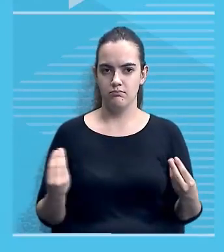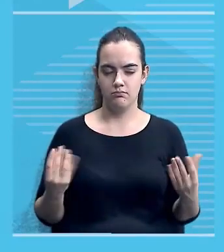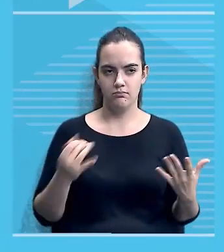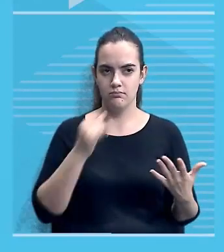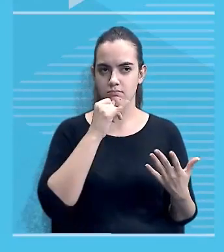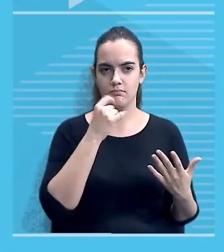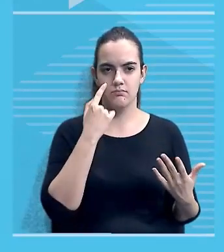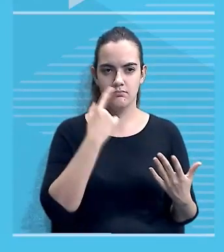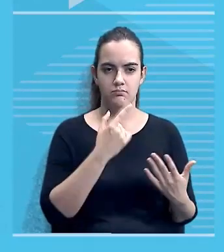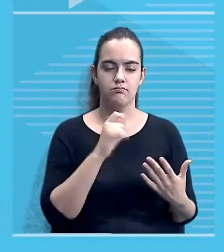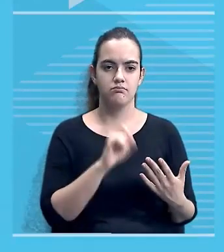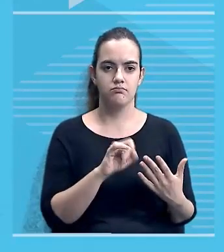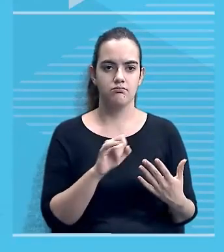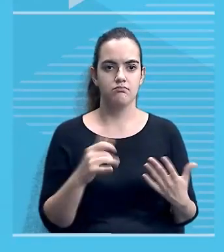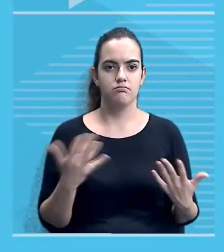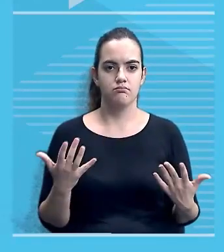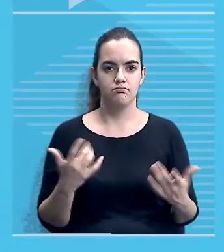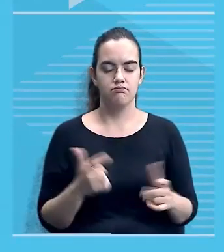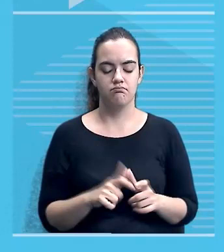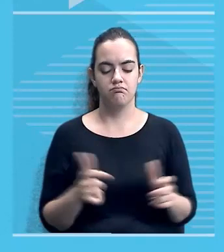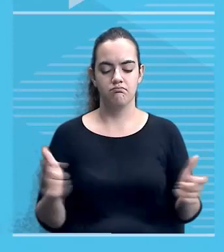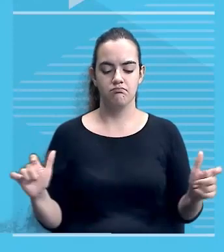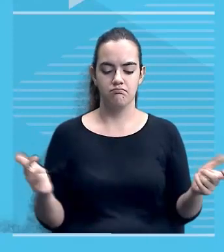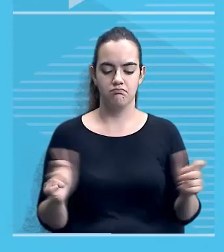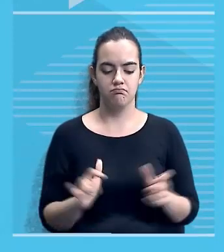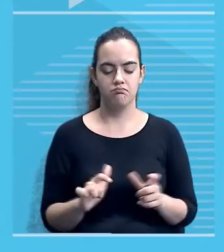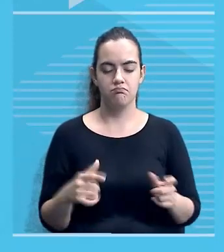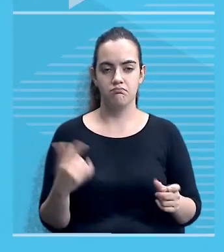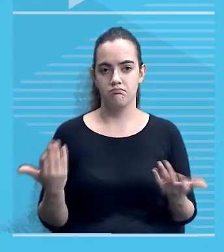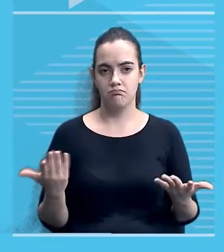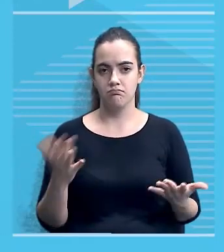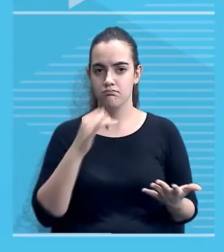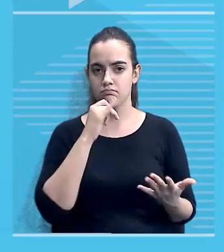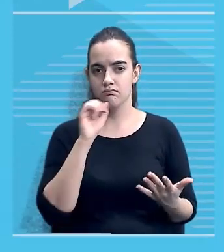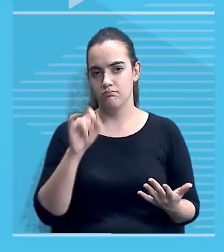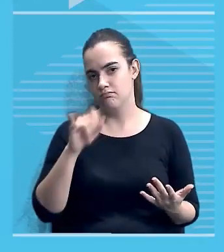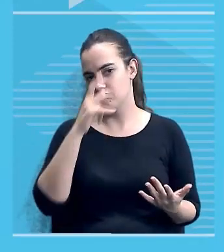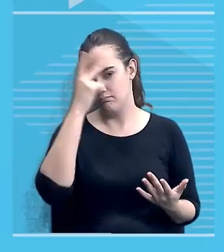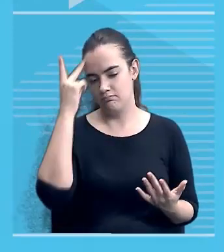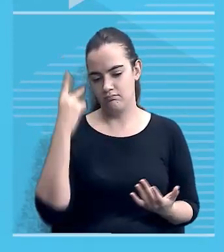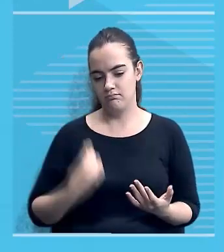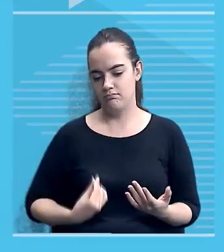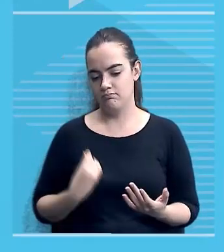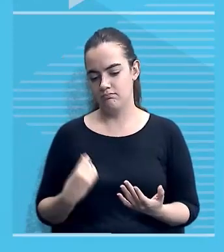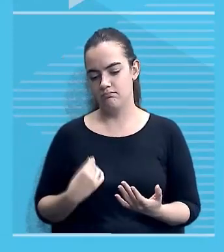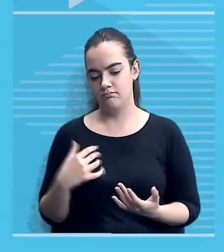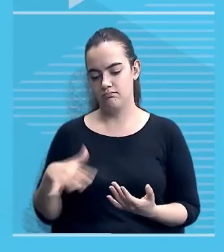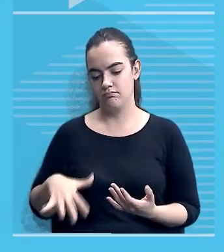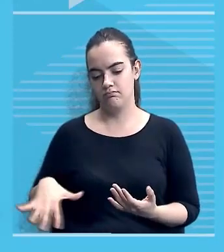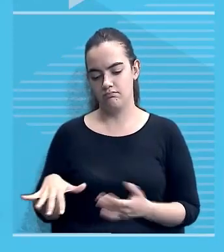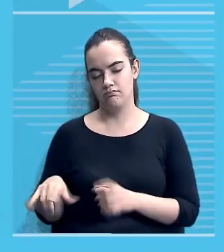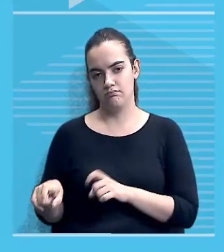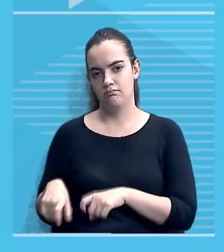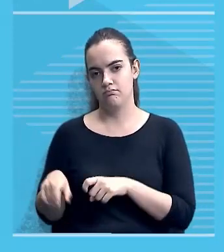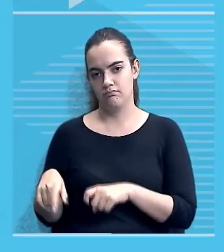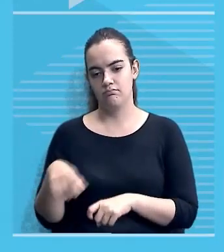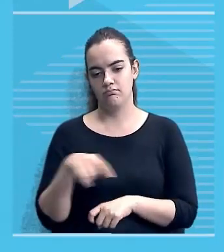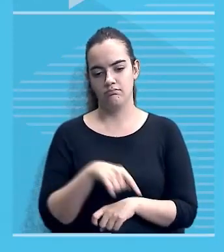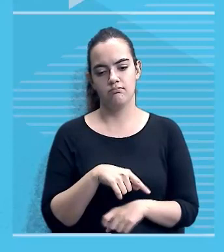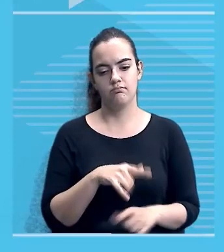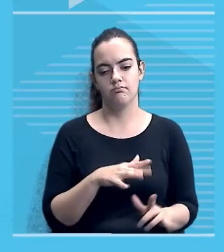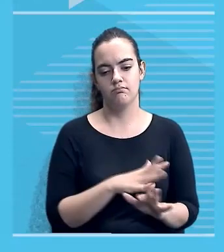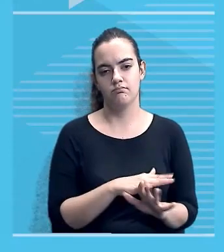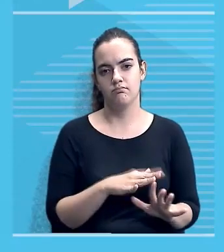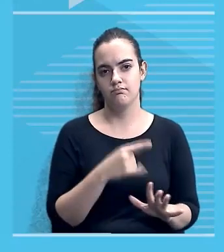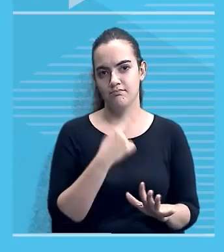a busca pelo quê por serviço aquela cidade maior ela apresenta